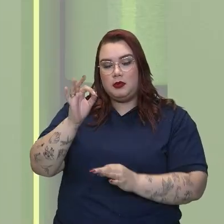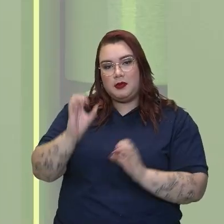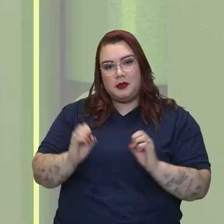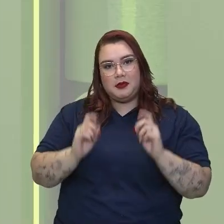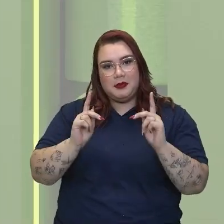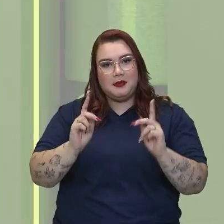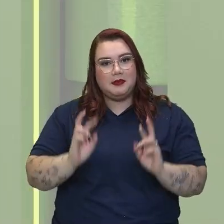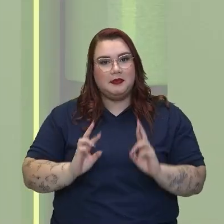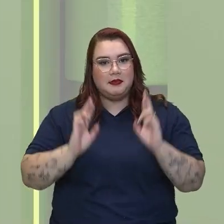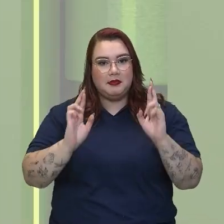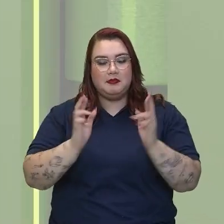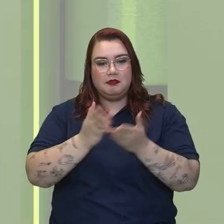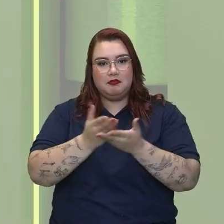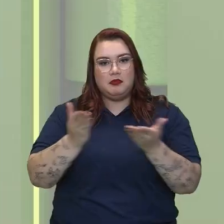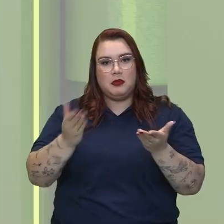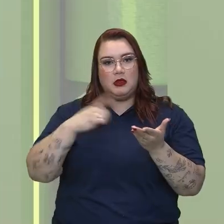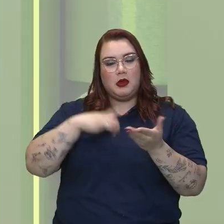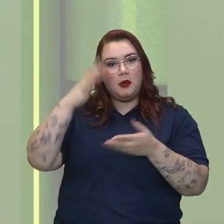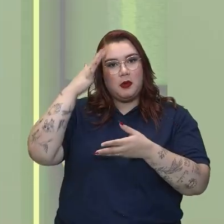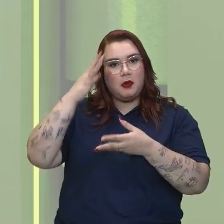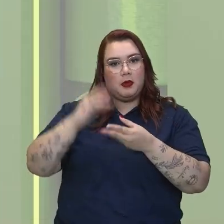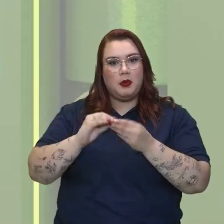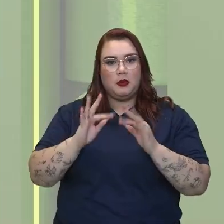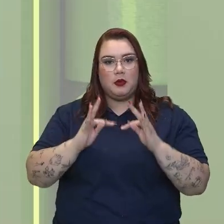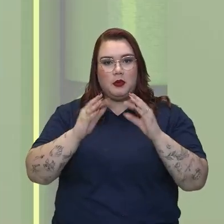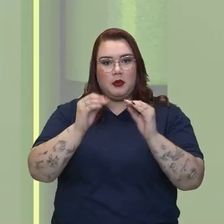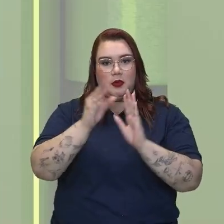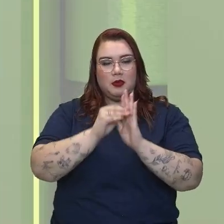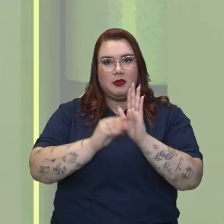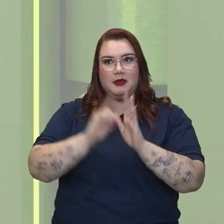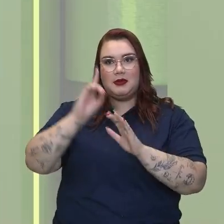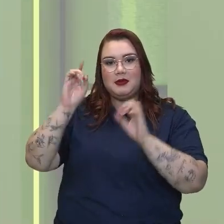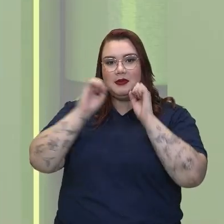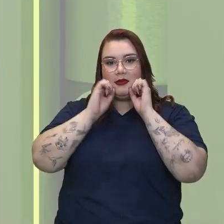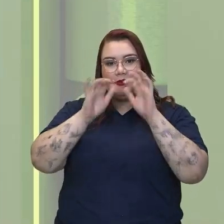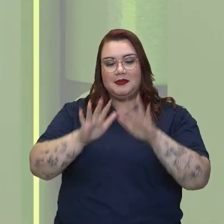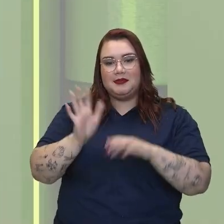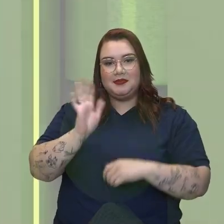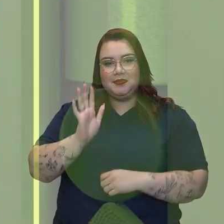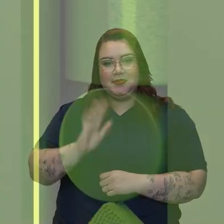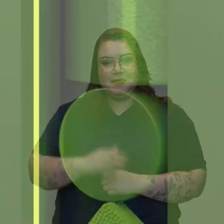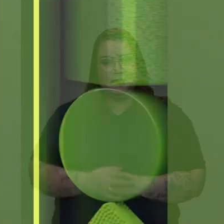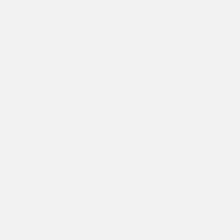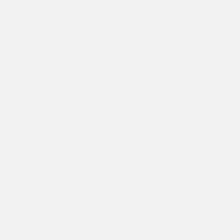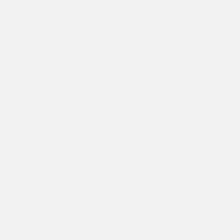espero que você tenha entendido tudo direitinho. Deus te abençoe e até a próxima.